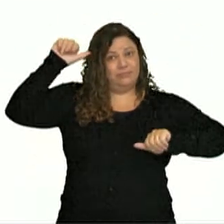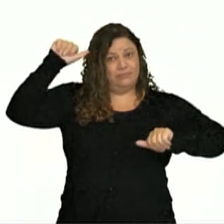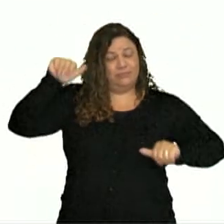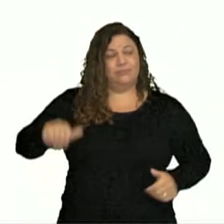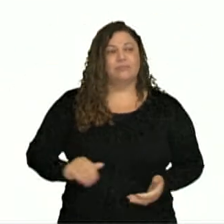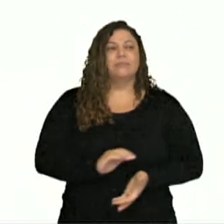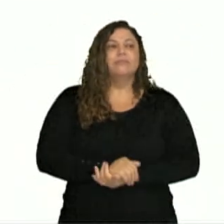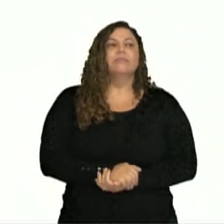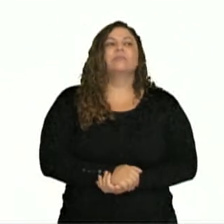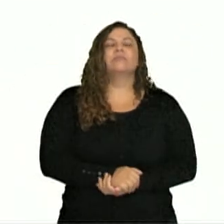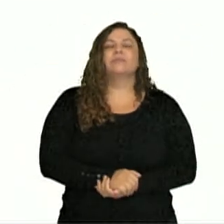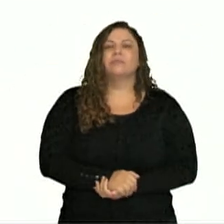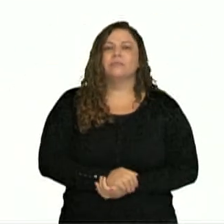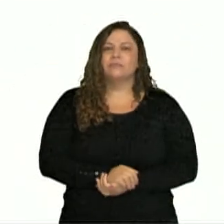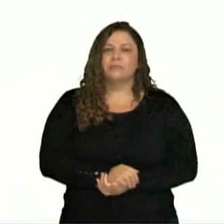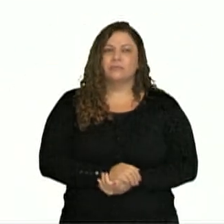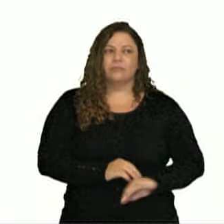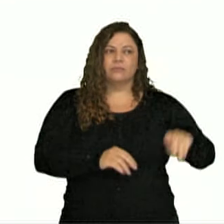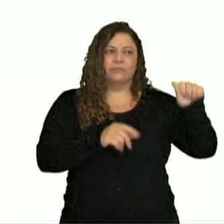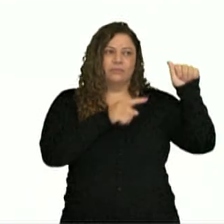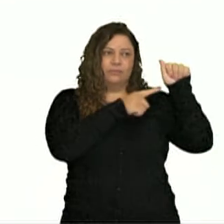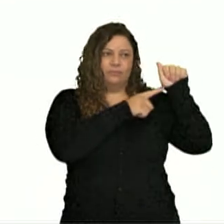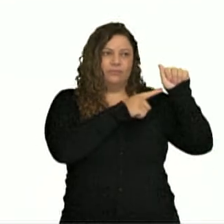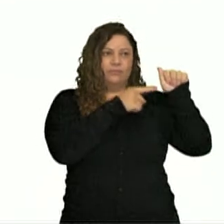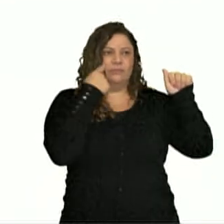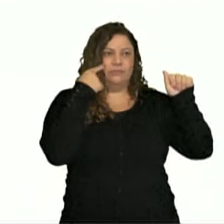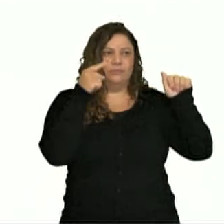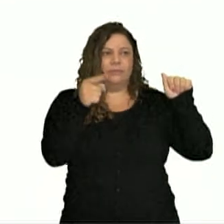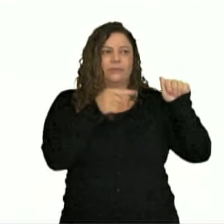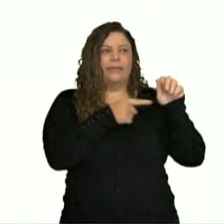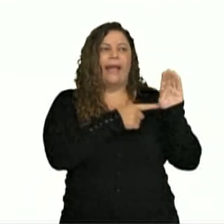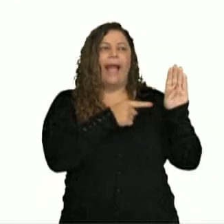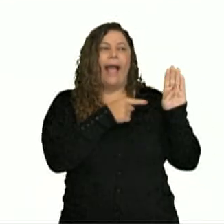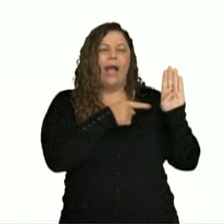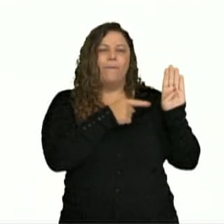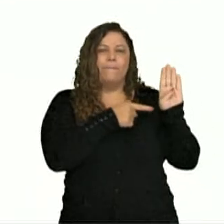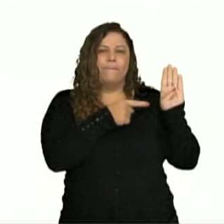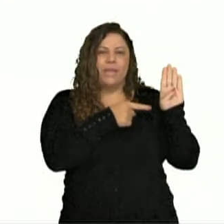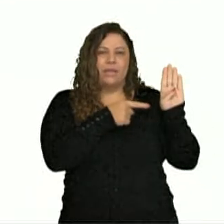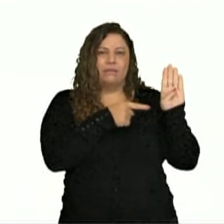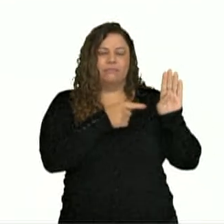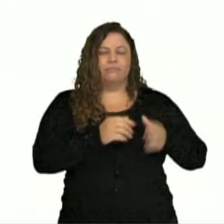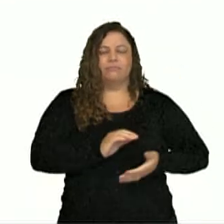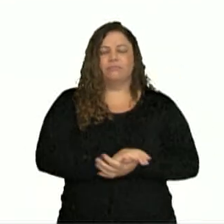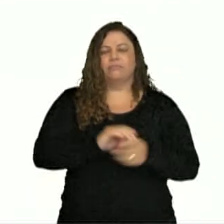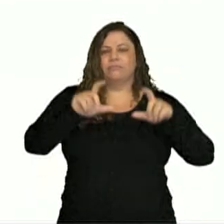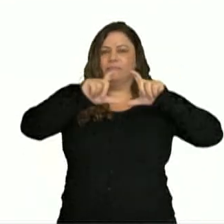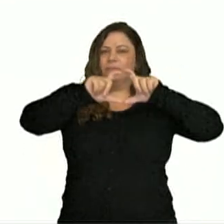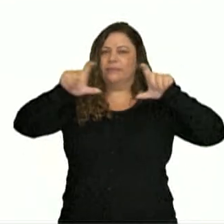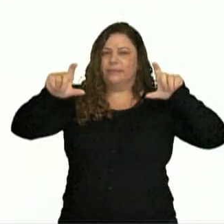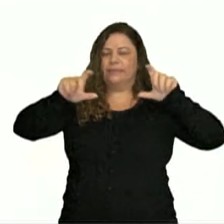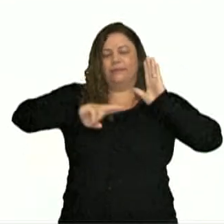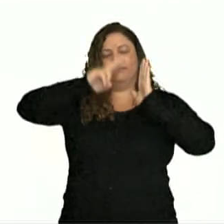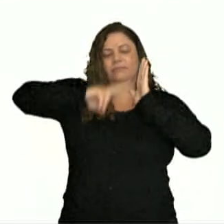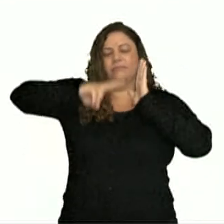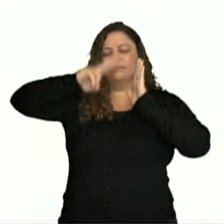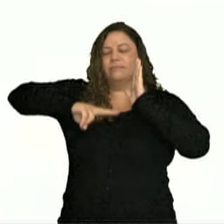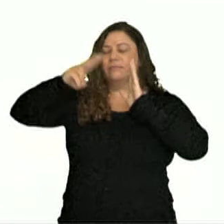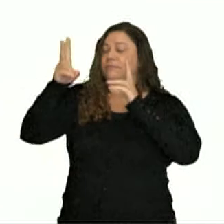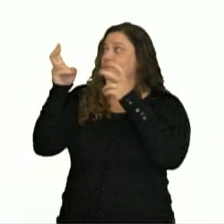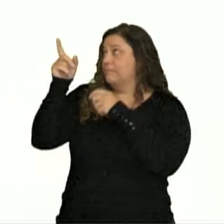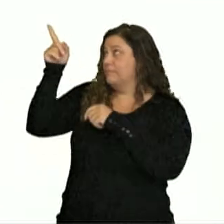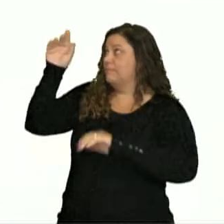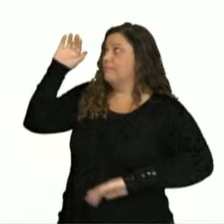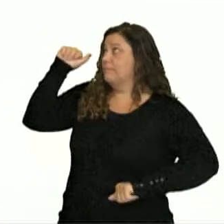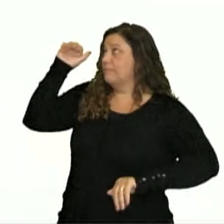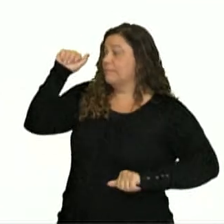B, em no te rindas, no te calles, no te caigas, no llores, no te detengas e no